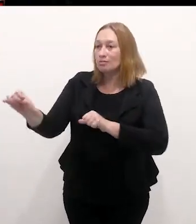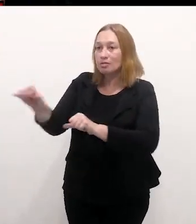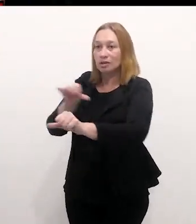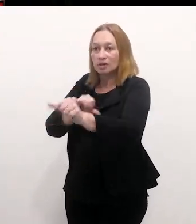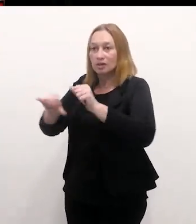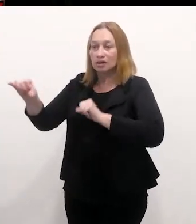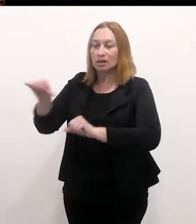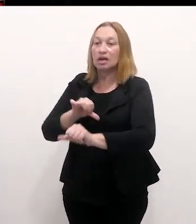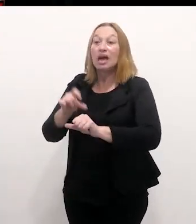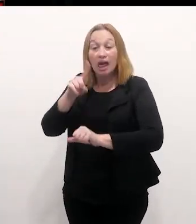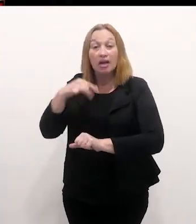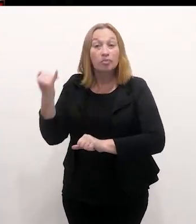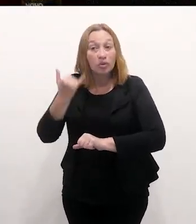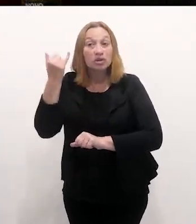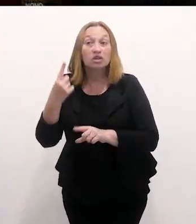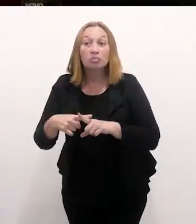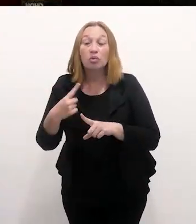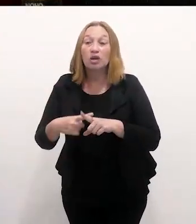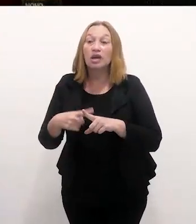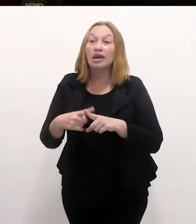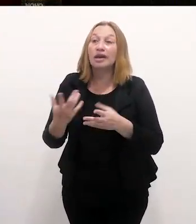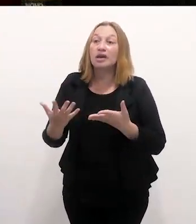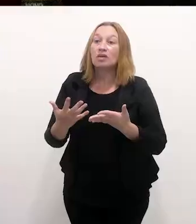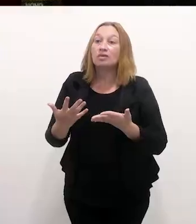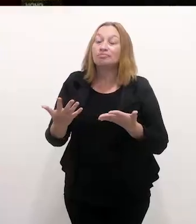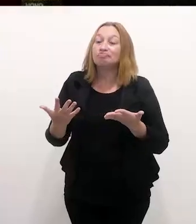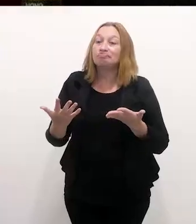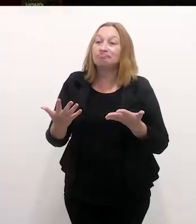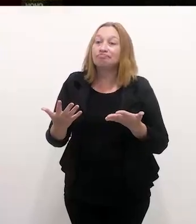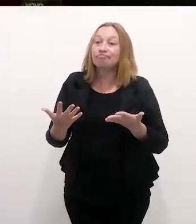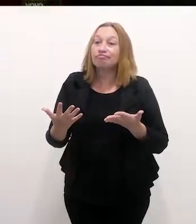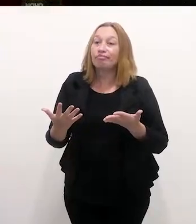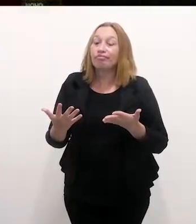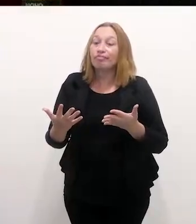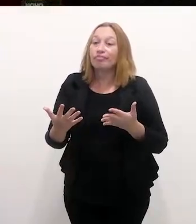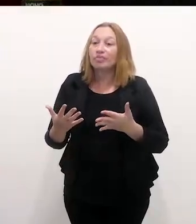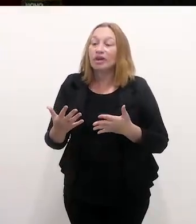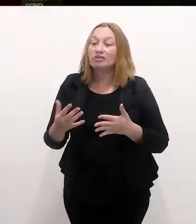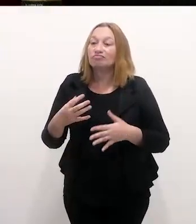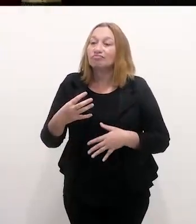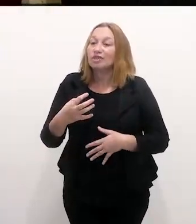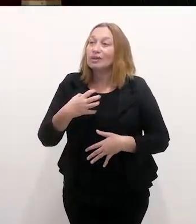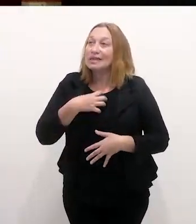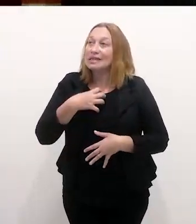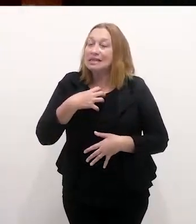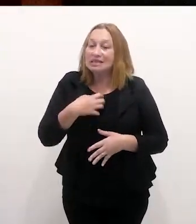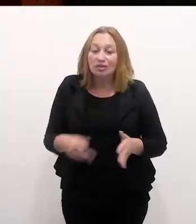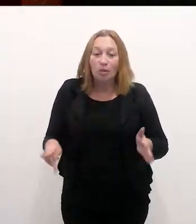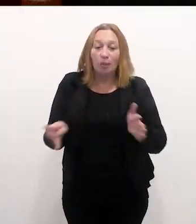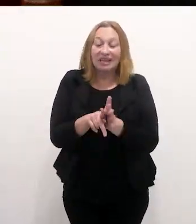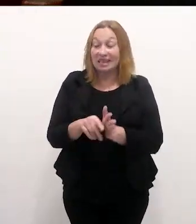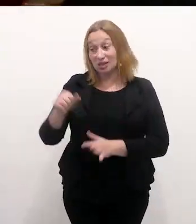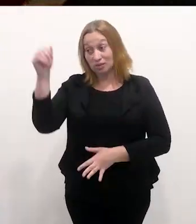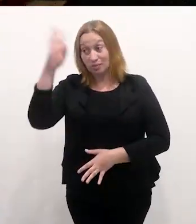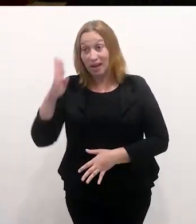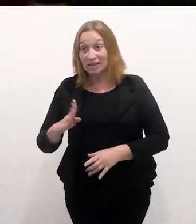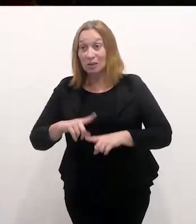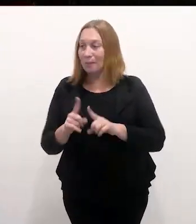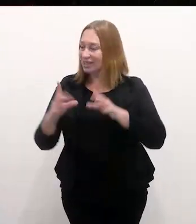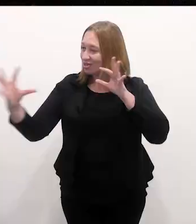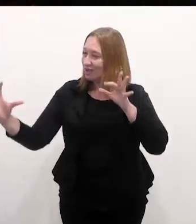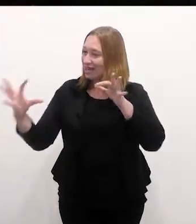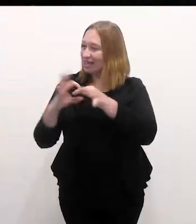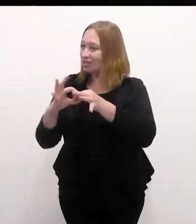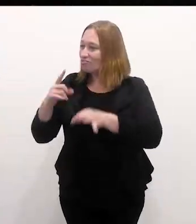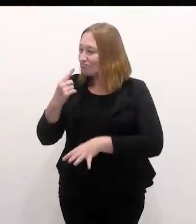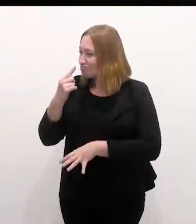professores, gemelaios, né, de lá para cá. Isso é muito importante porque dá um ar de pertencimento,